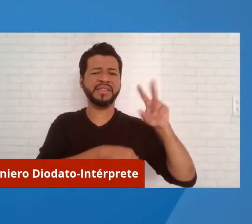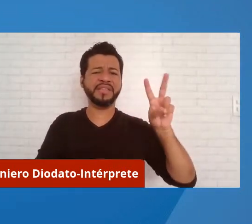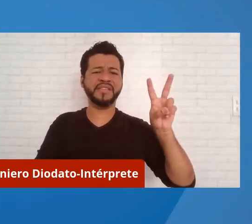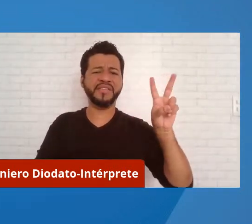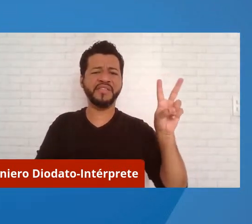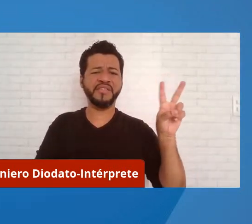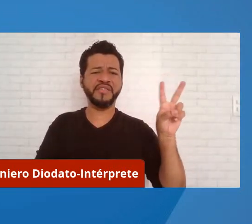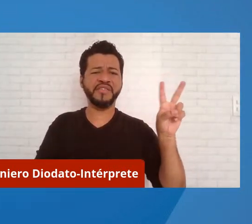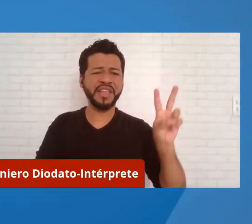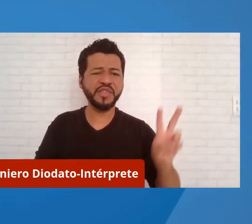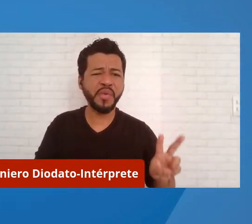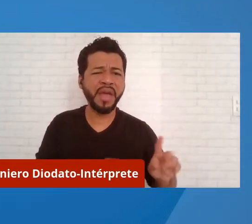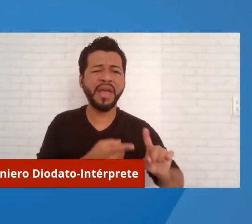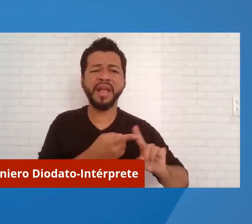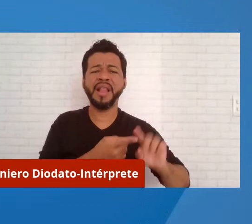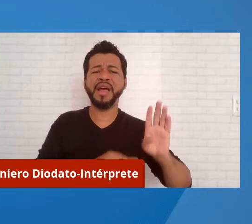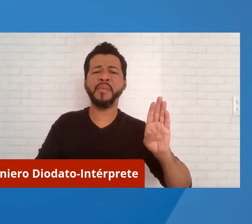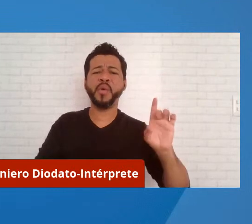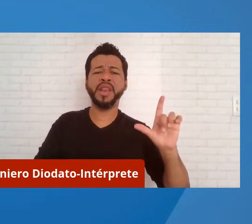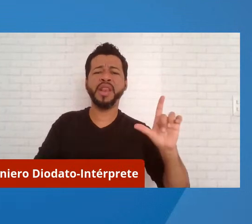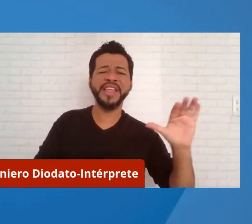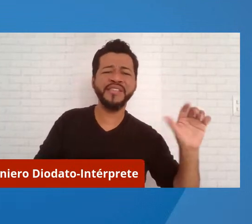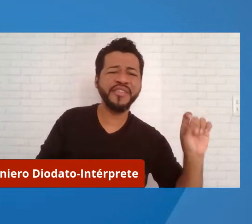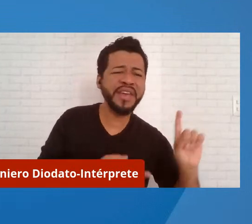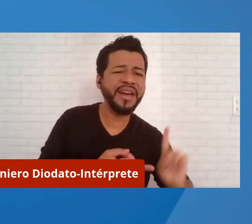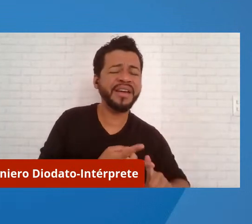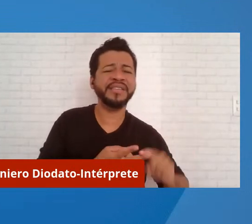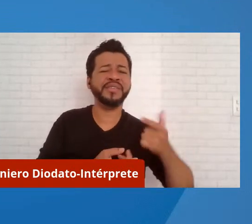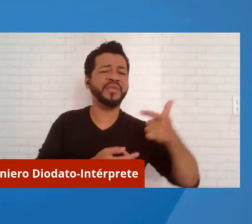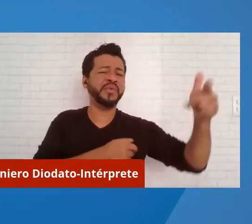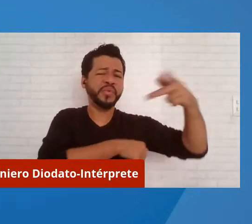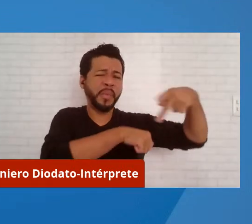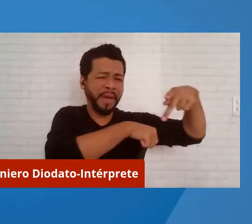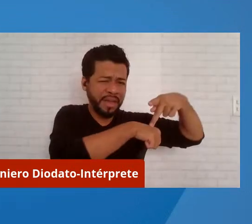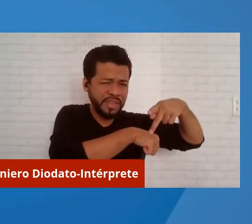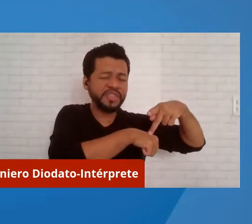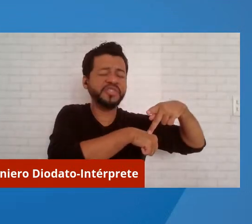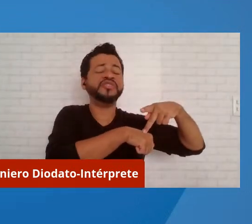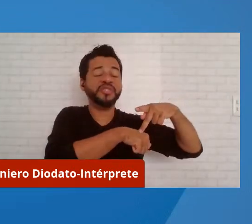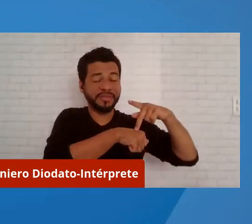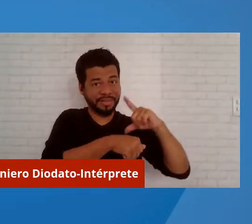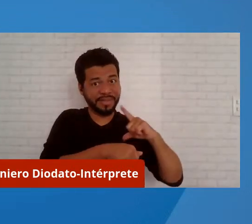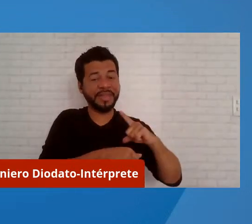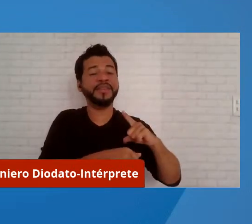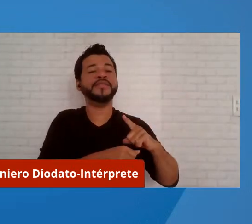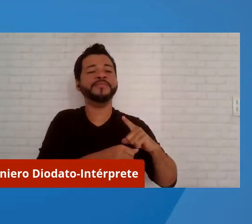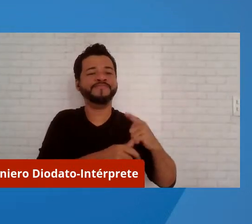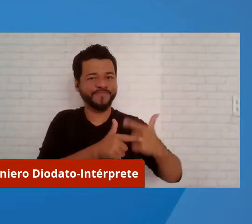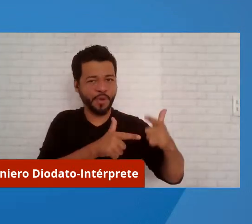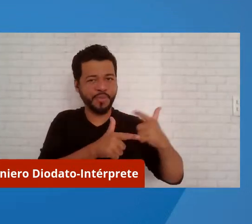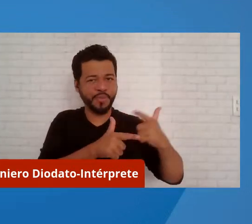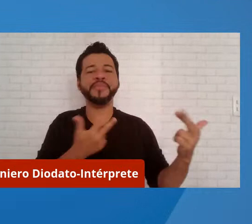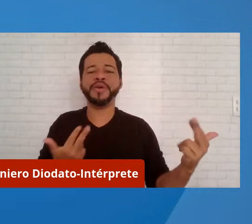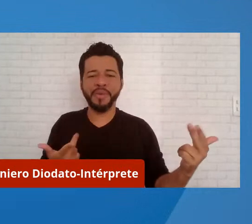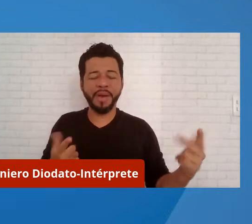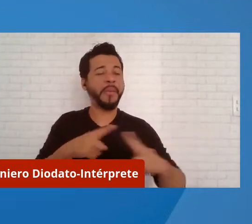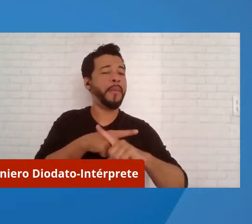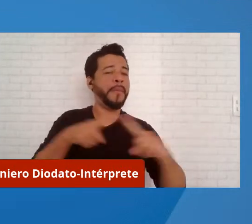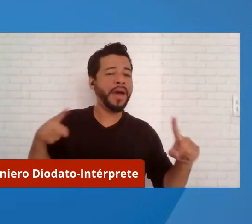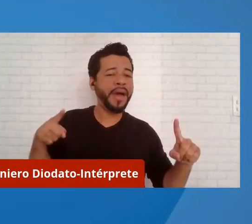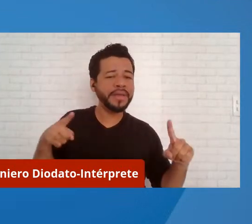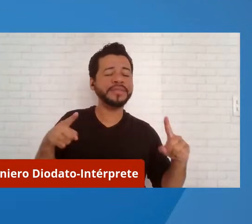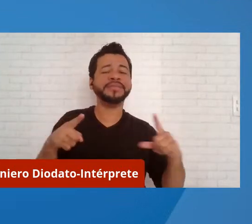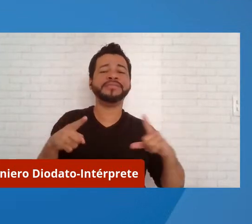resgataram o papel do Estado como promotor do desenvolvimento econômico, as economias voltaram a crescer, com garantia de direitos